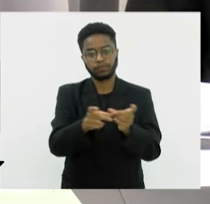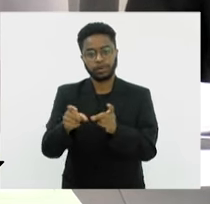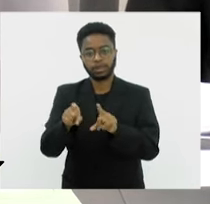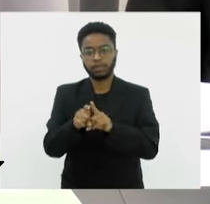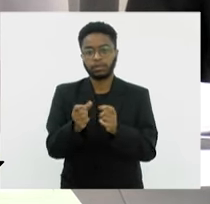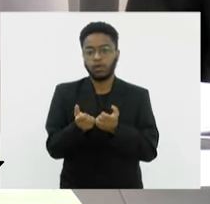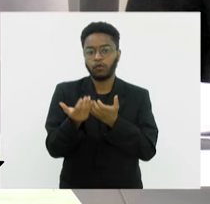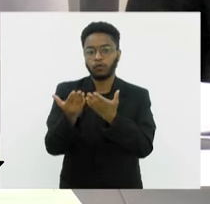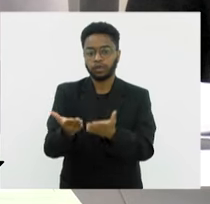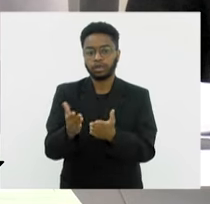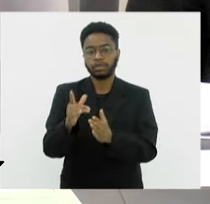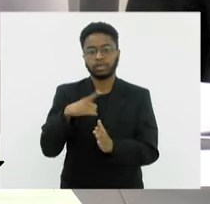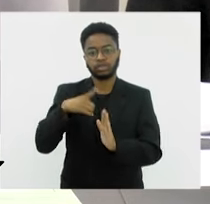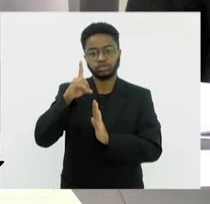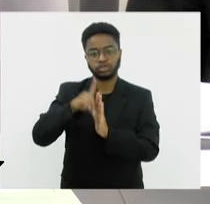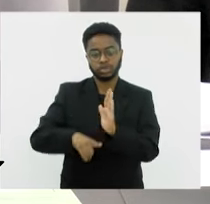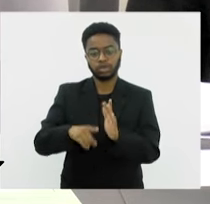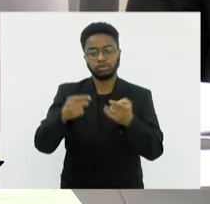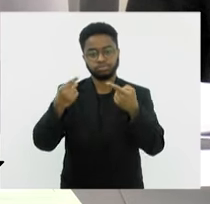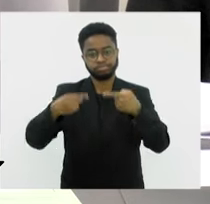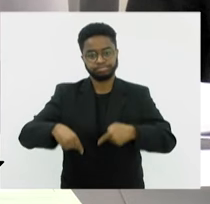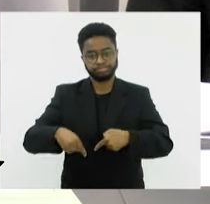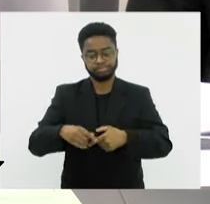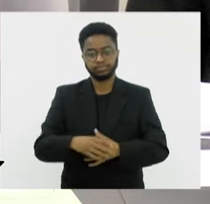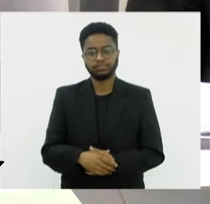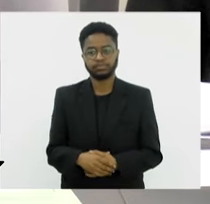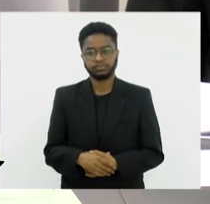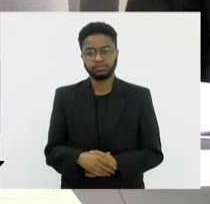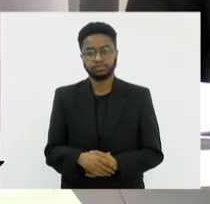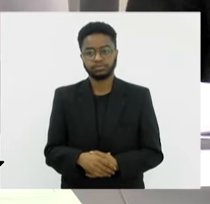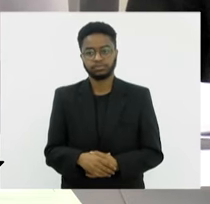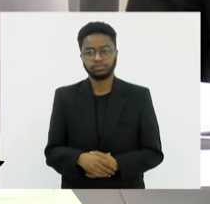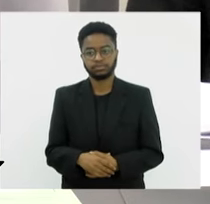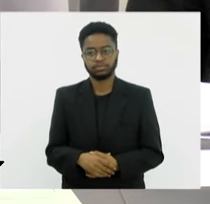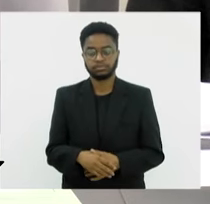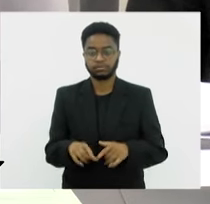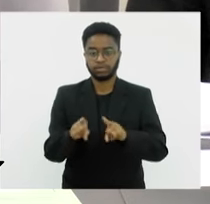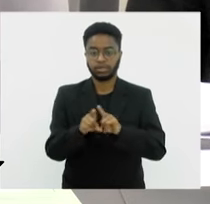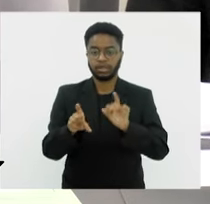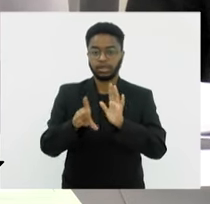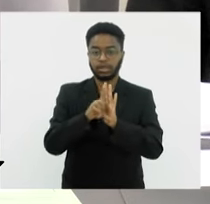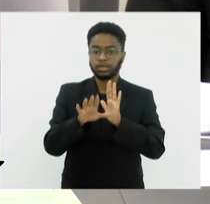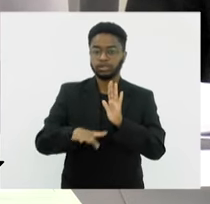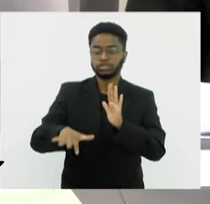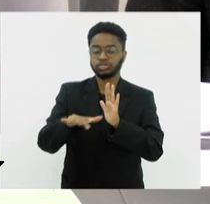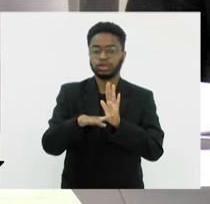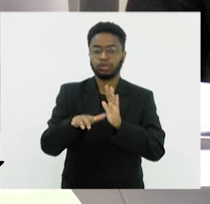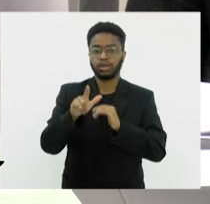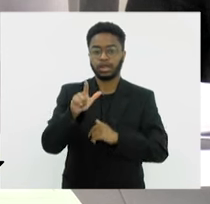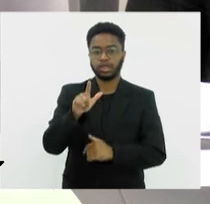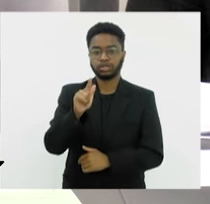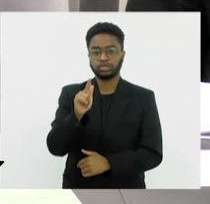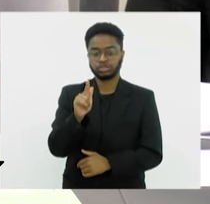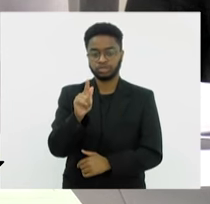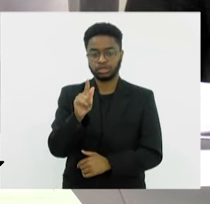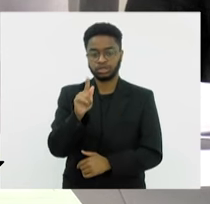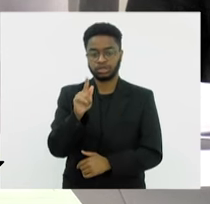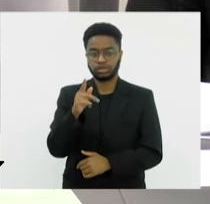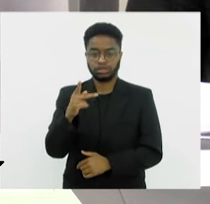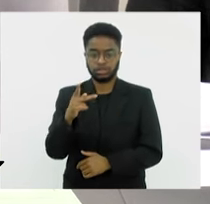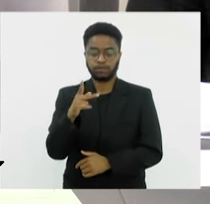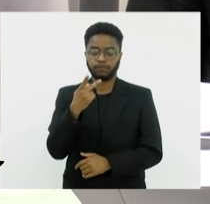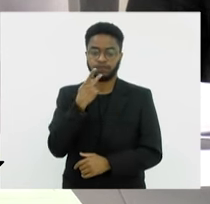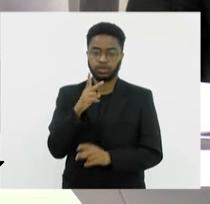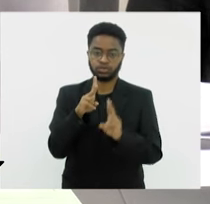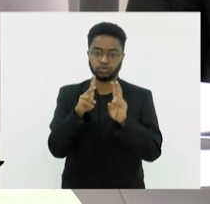de competitividade do mercado. E já há a Lei Geral das LGT legislando sobre a matéria. É nesse